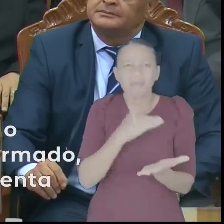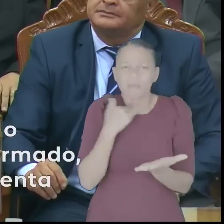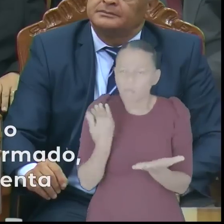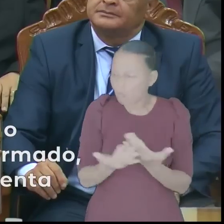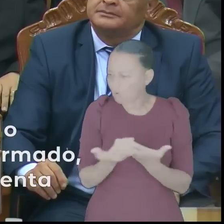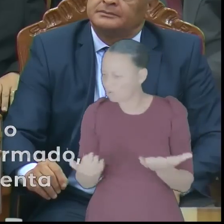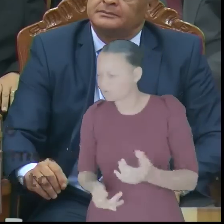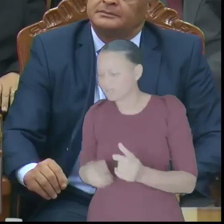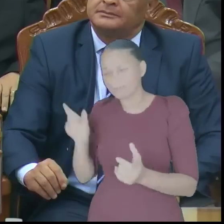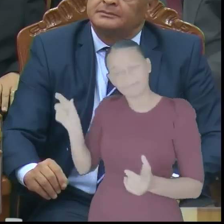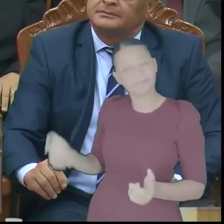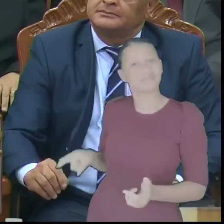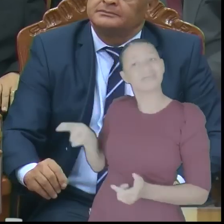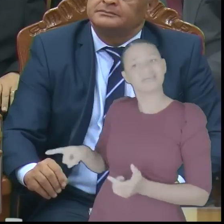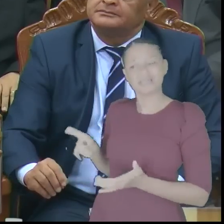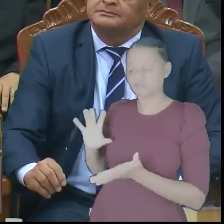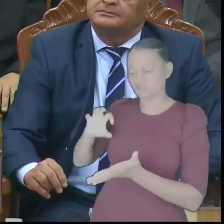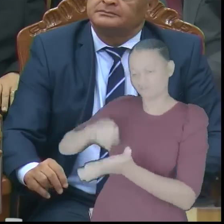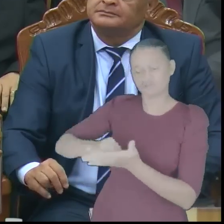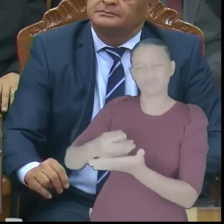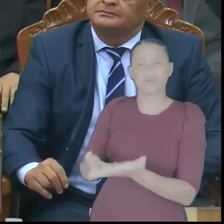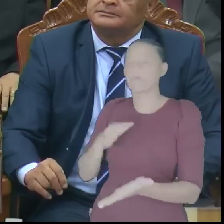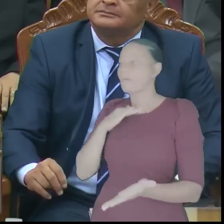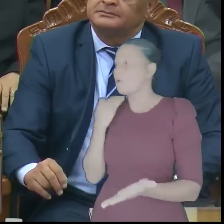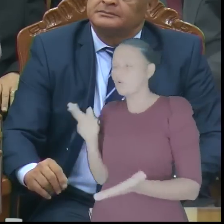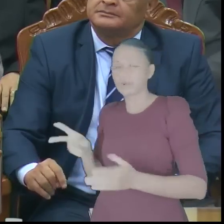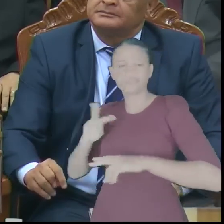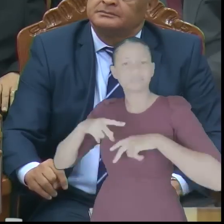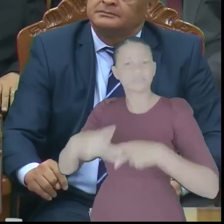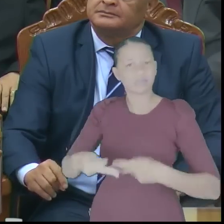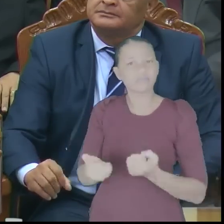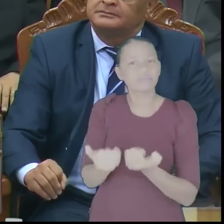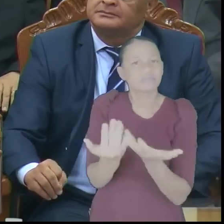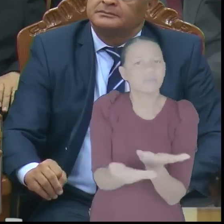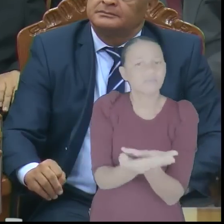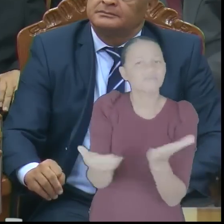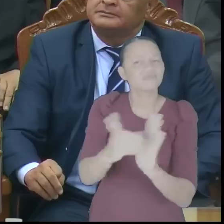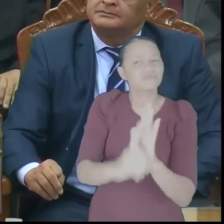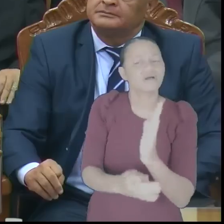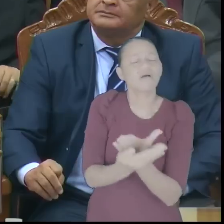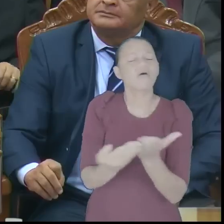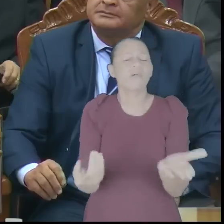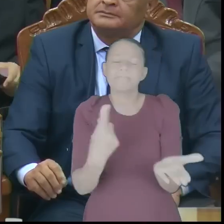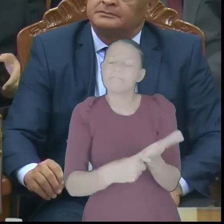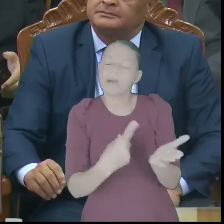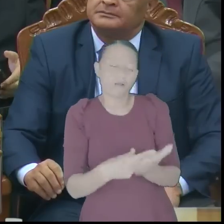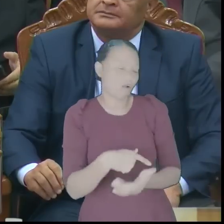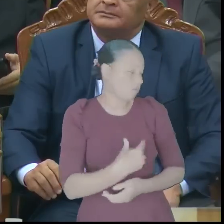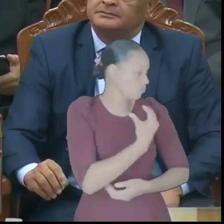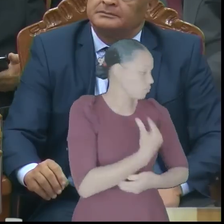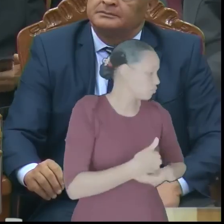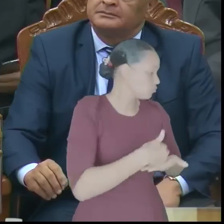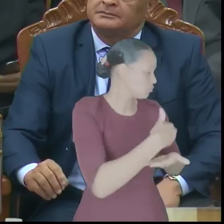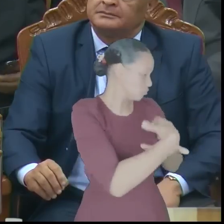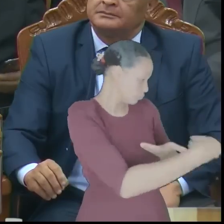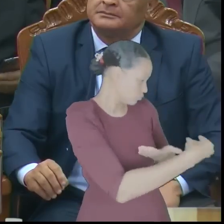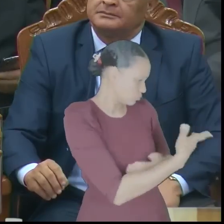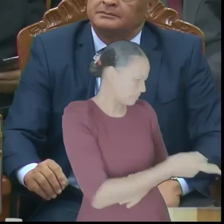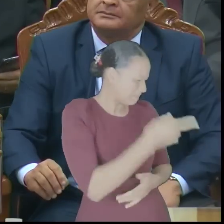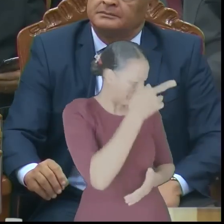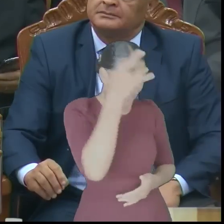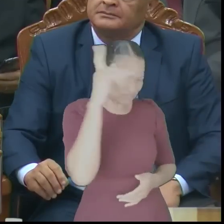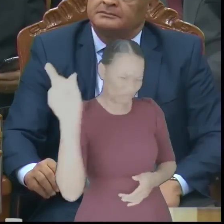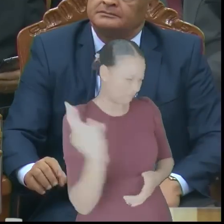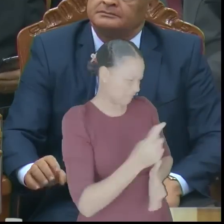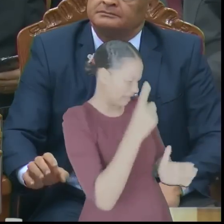morte do testador. O testador morreu, o testamento foi confirmado. Agora, olha para o crente do teu lado e diz: ninguém anula. Diga para ele: